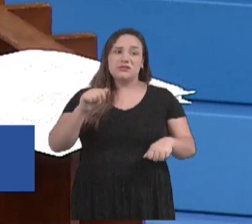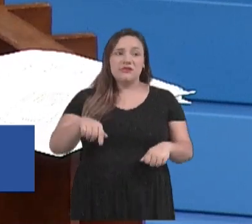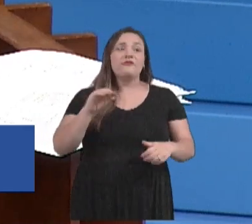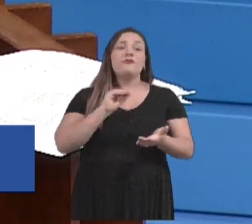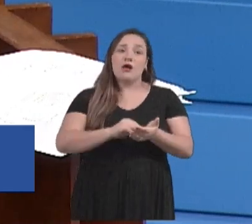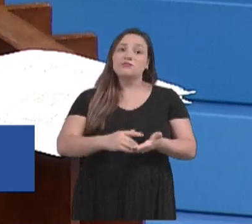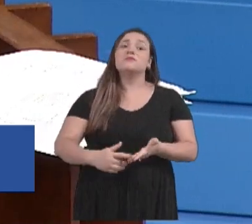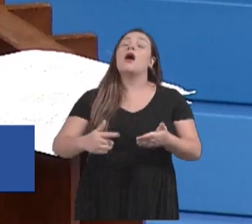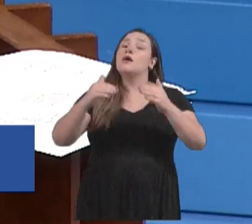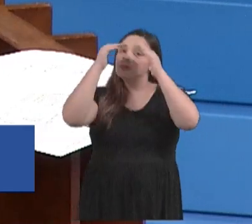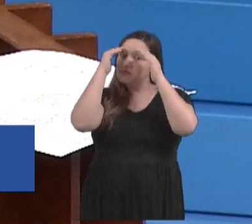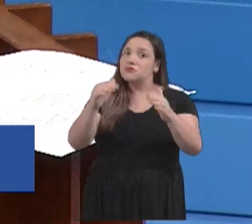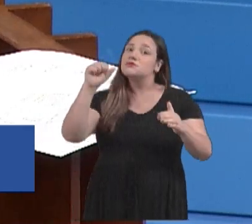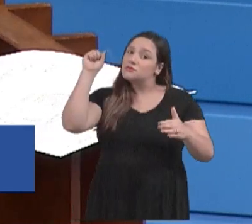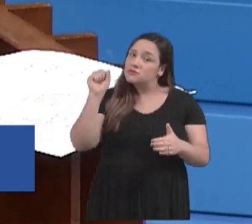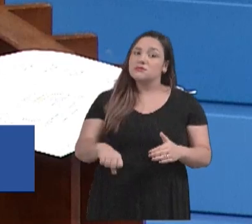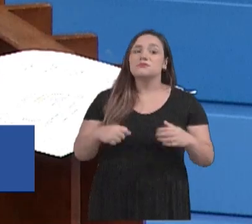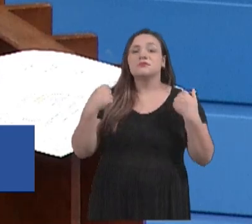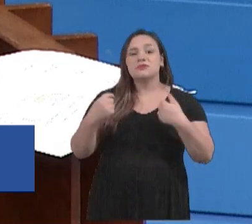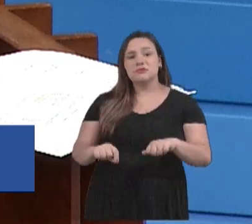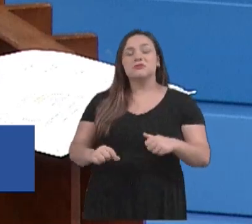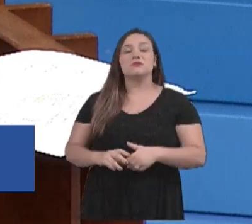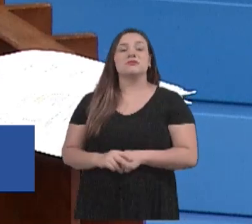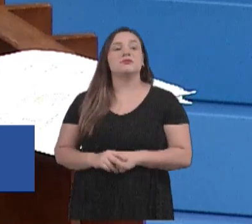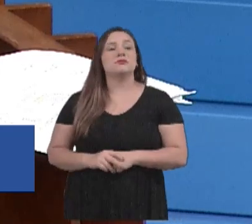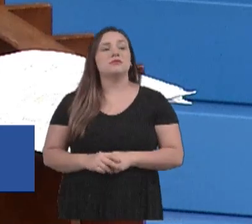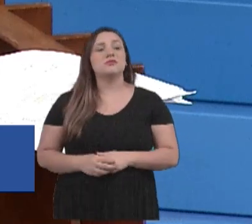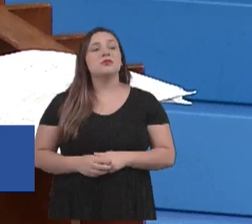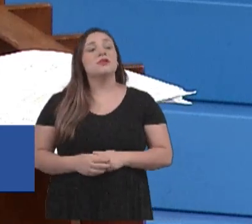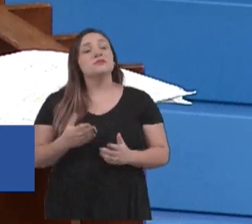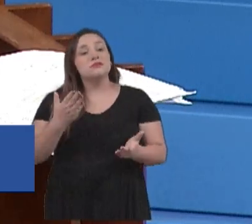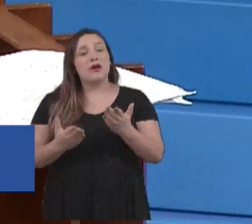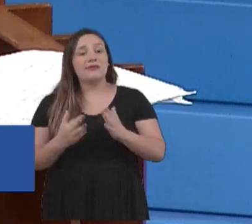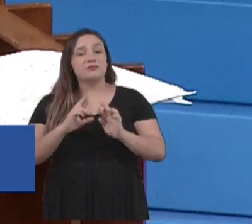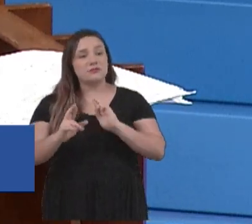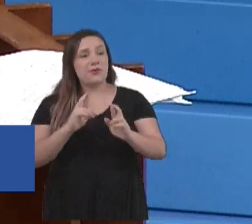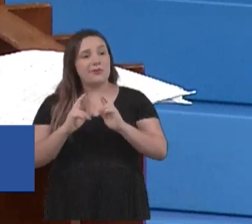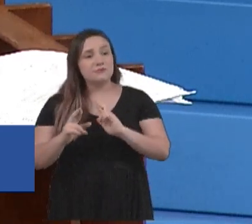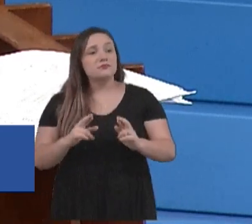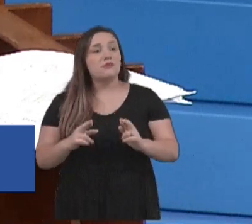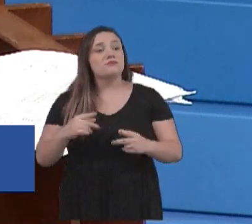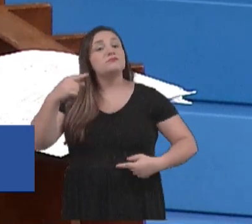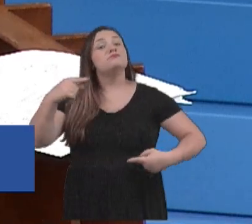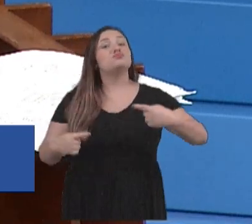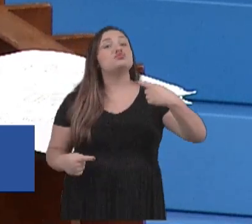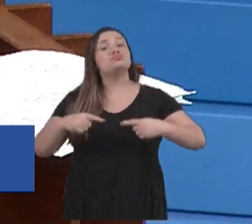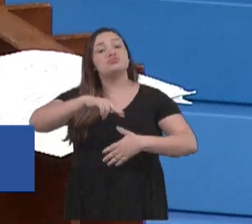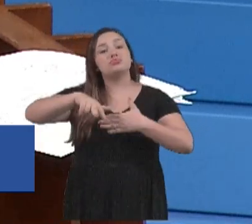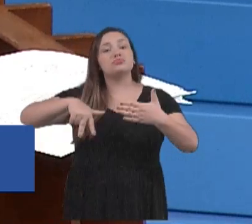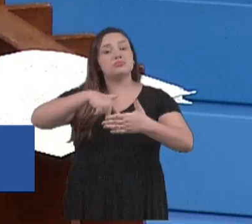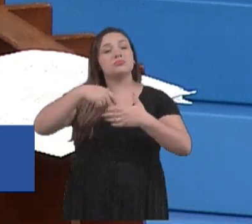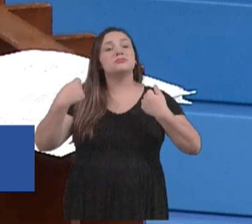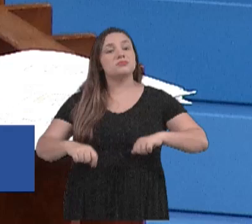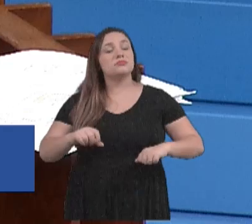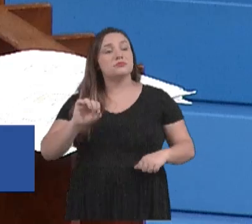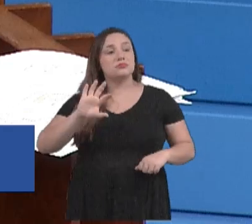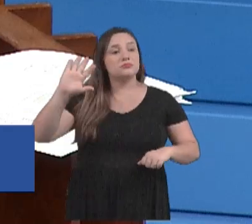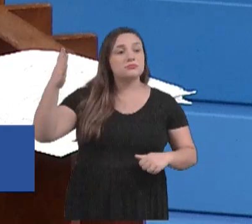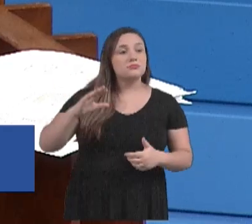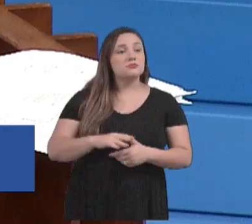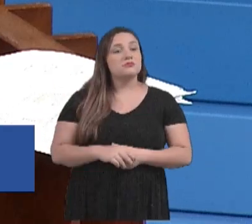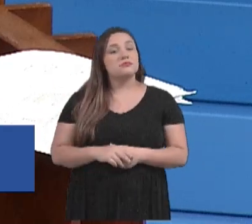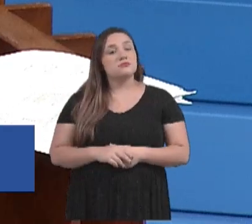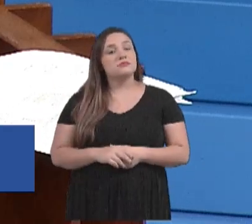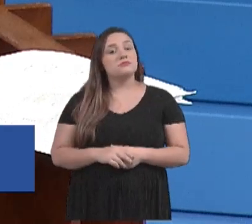sim. Nós precisamos restabelecer a relação. Os grandes debates precisam acontecer. Deputado